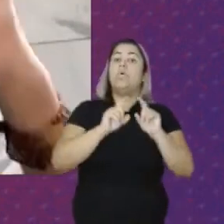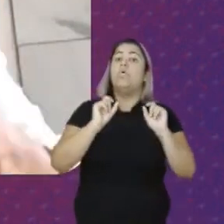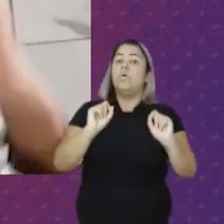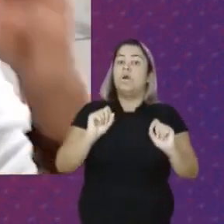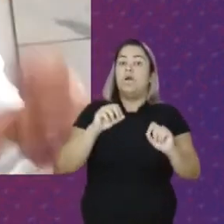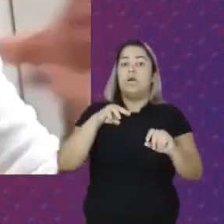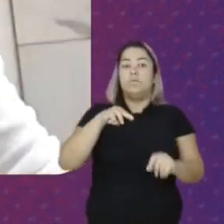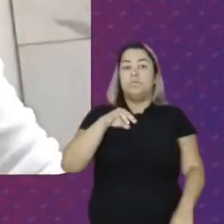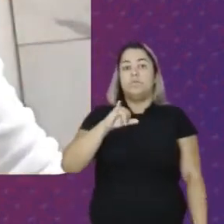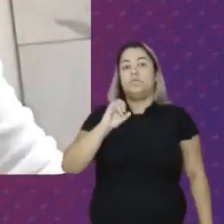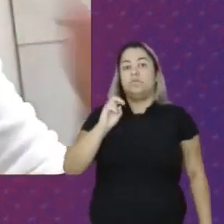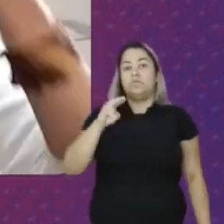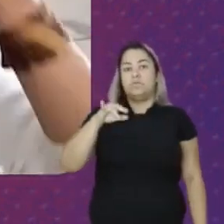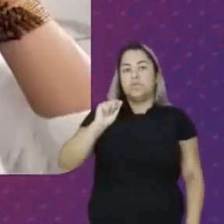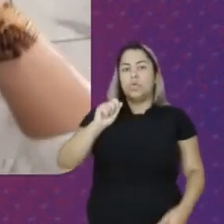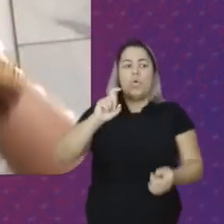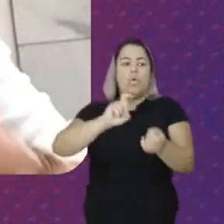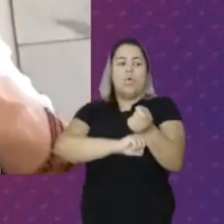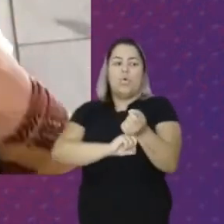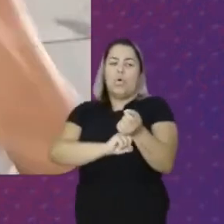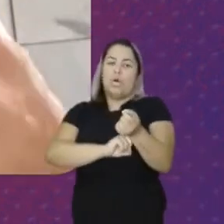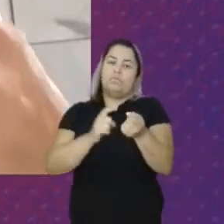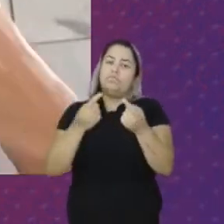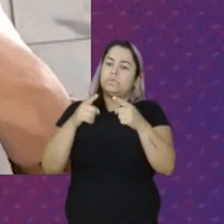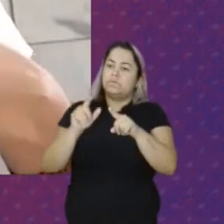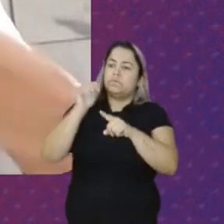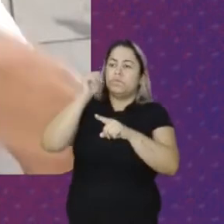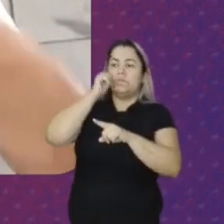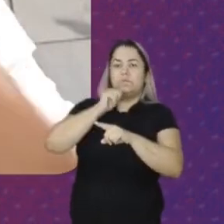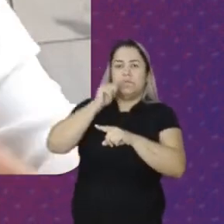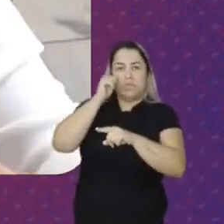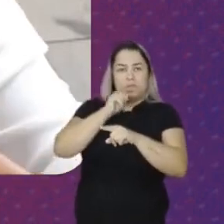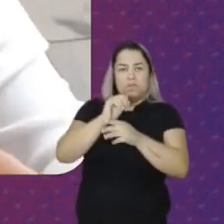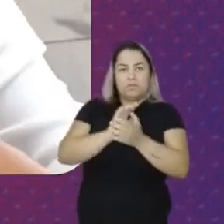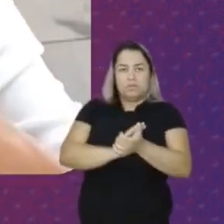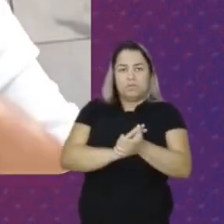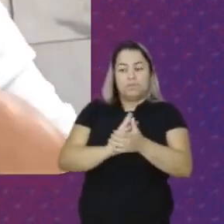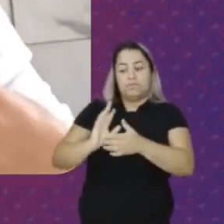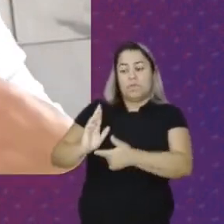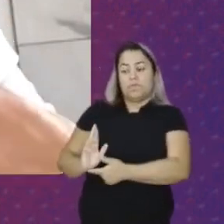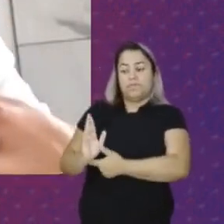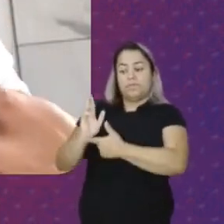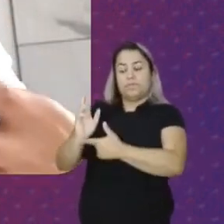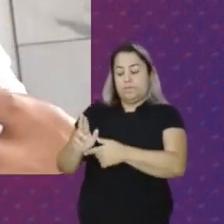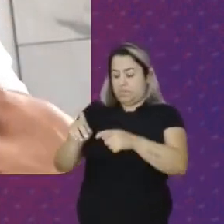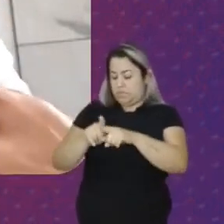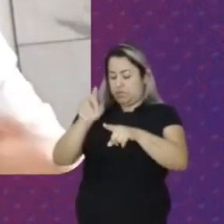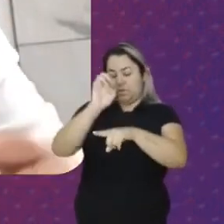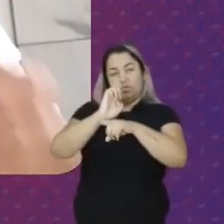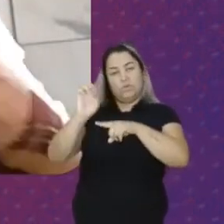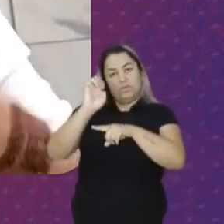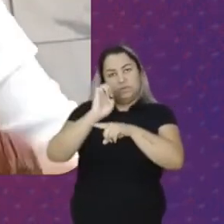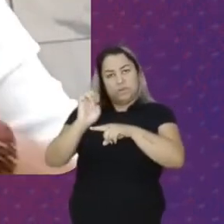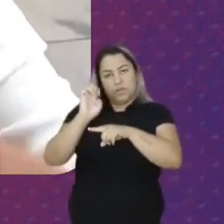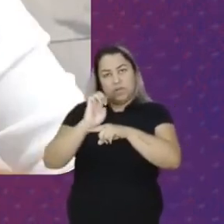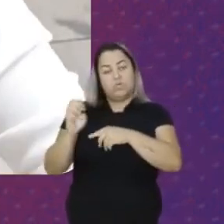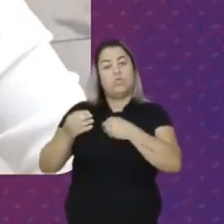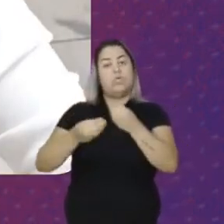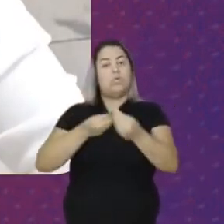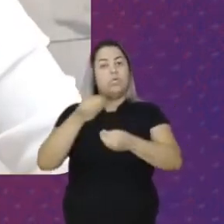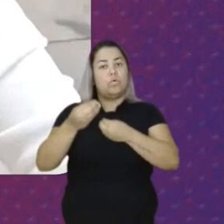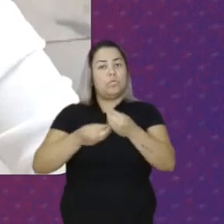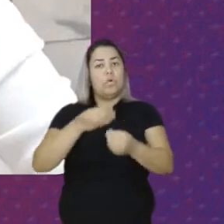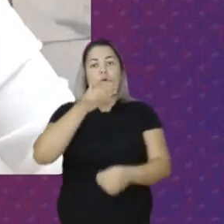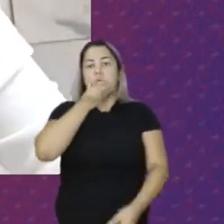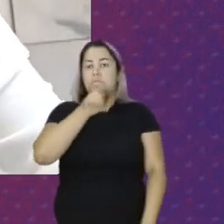Desse ódio contra as mulheres. E de um incentivo que foi feito por representantes de Estado, né, como